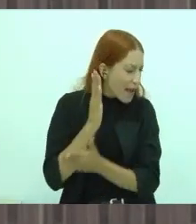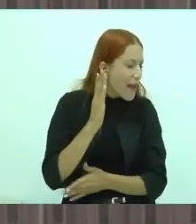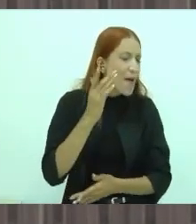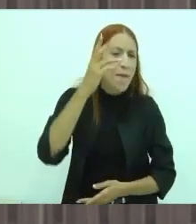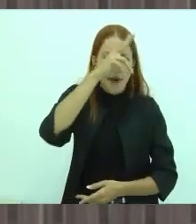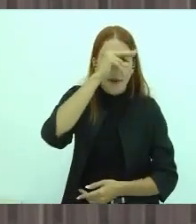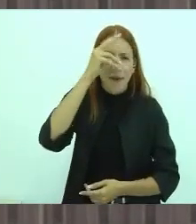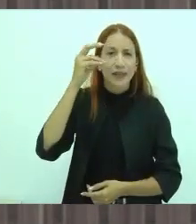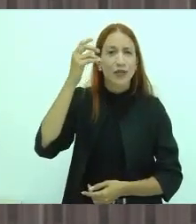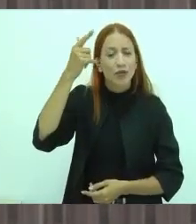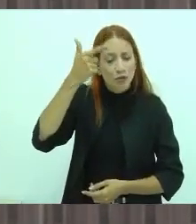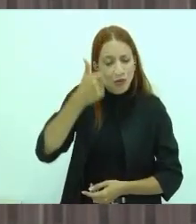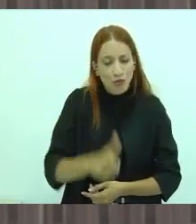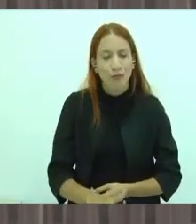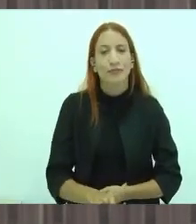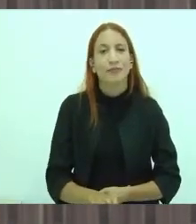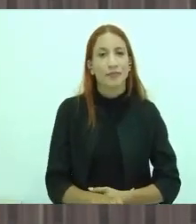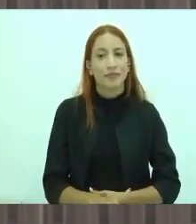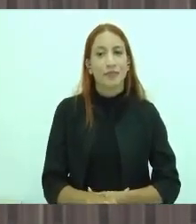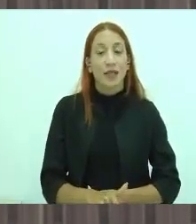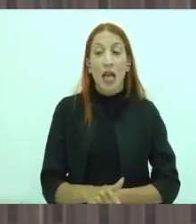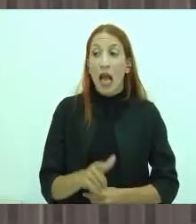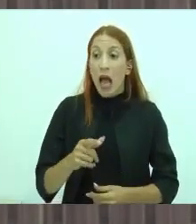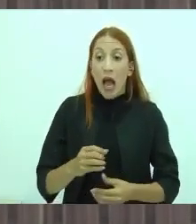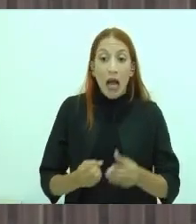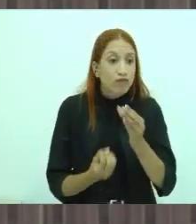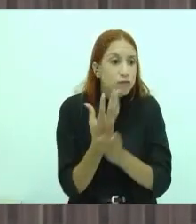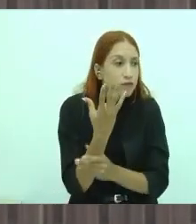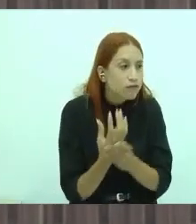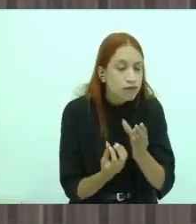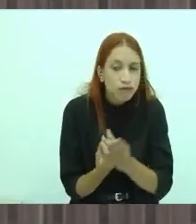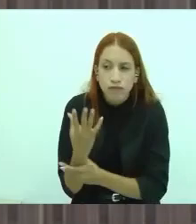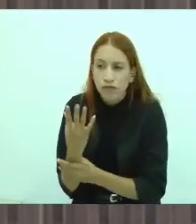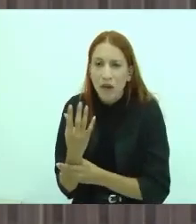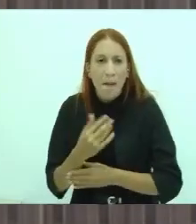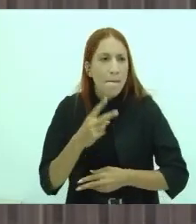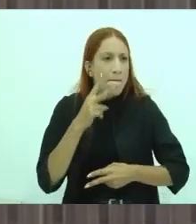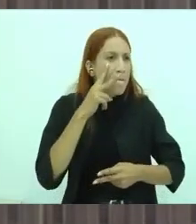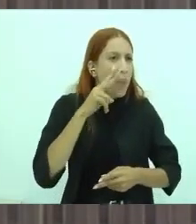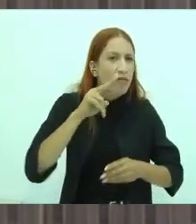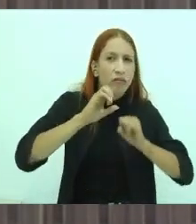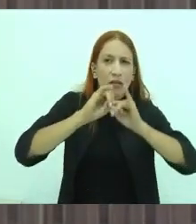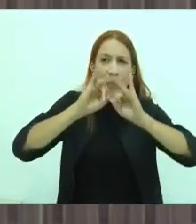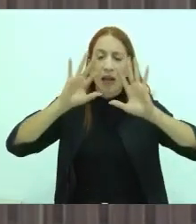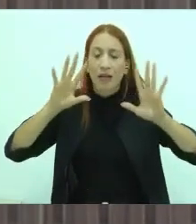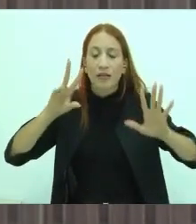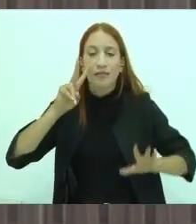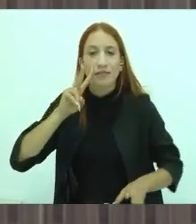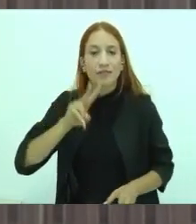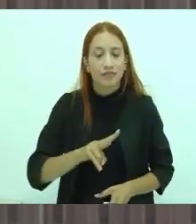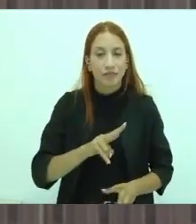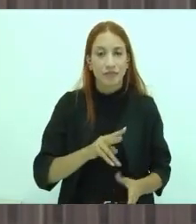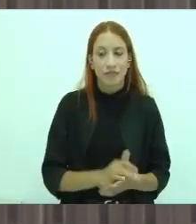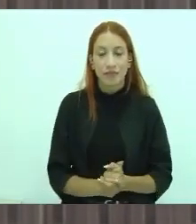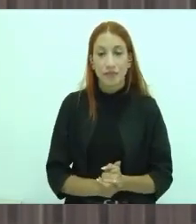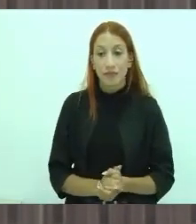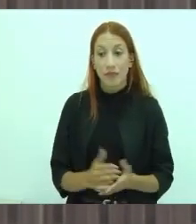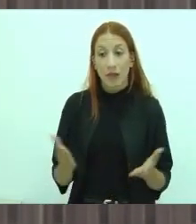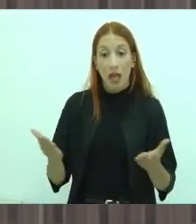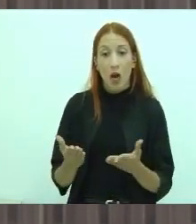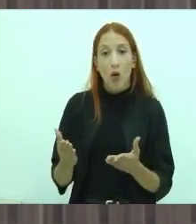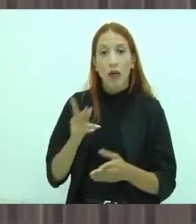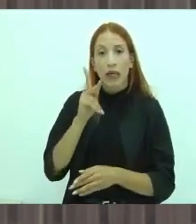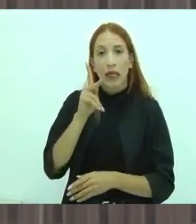cabeça não precisa nem refletir as obras estão aí para todo mundo ver a qual está fazendo ali agora o bairro